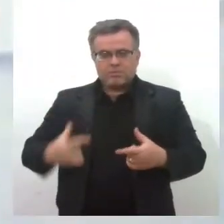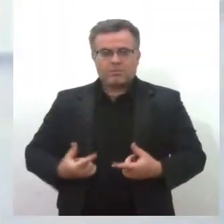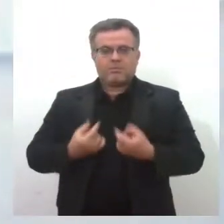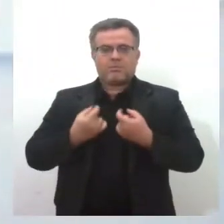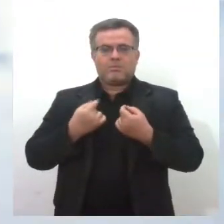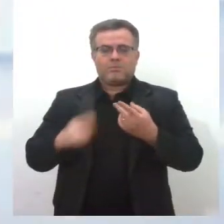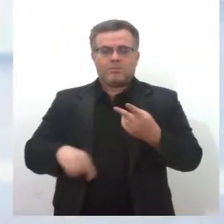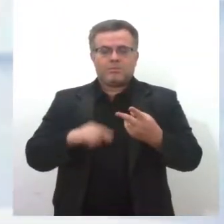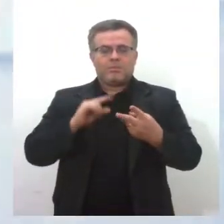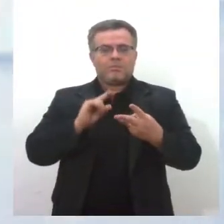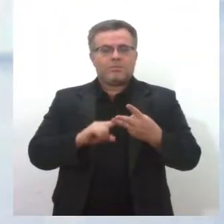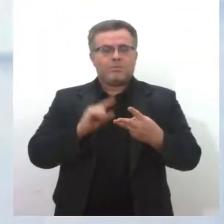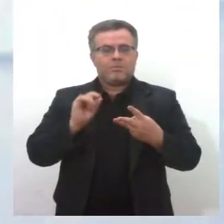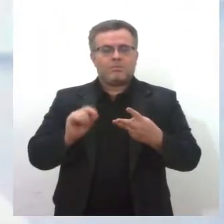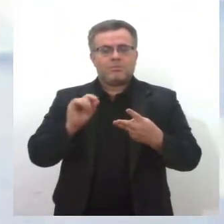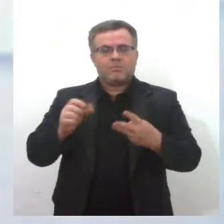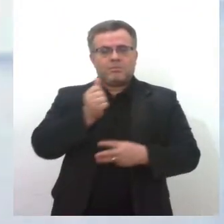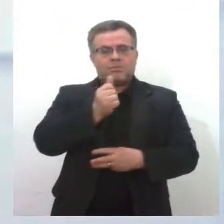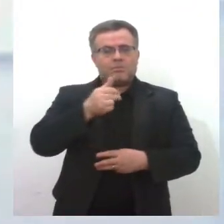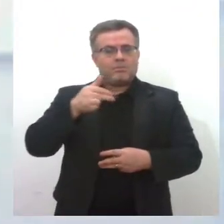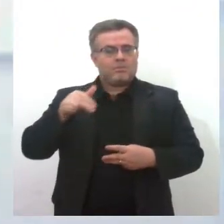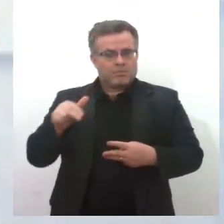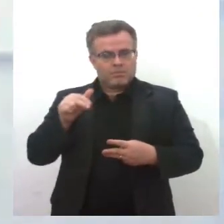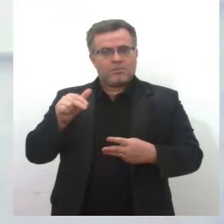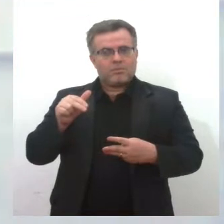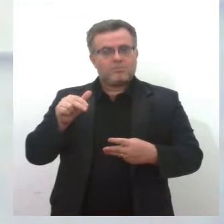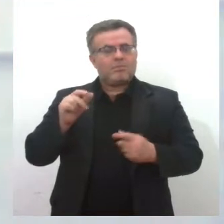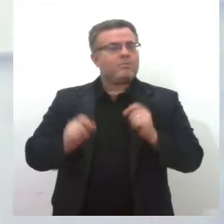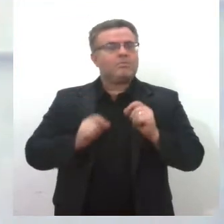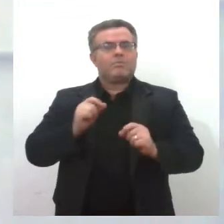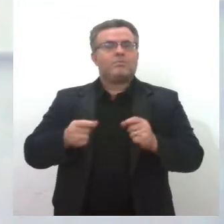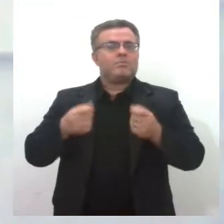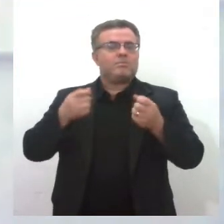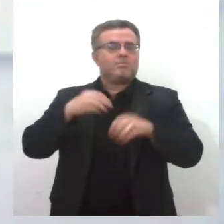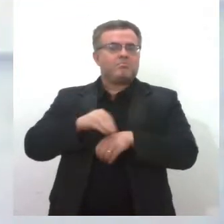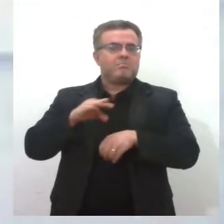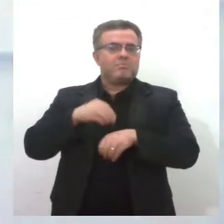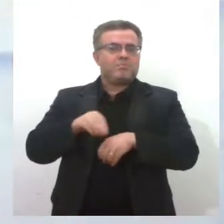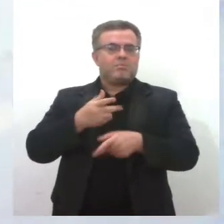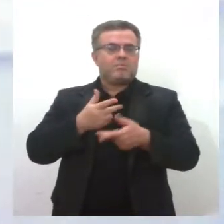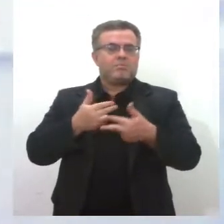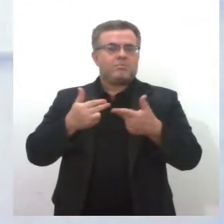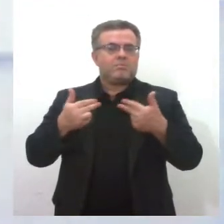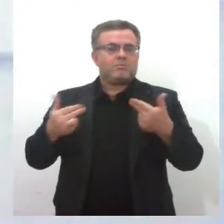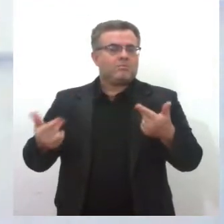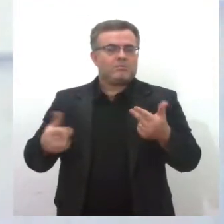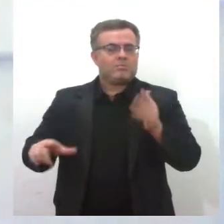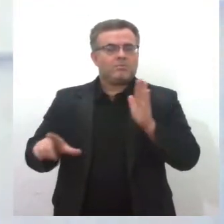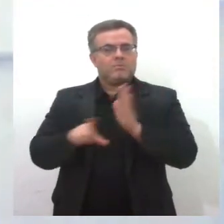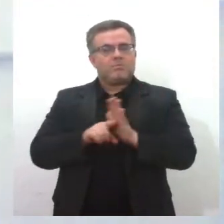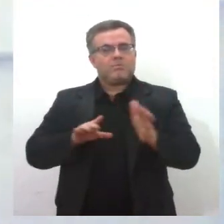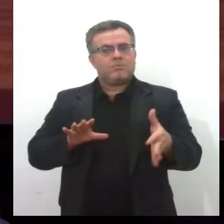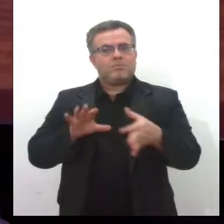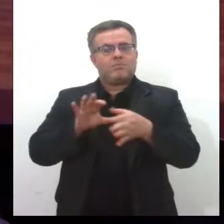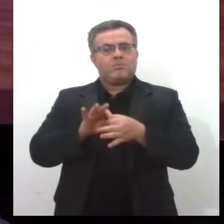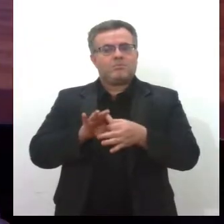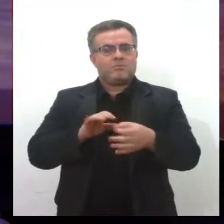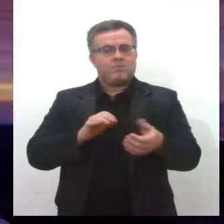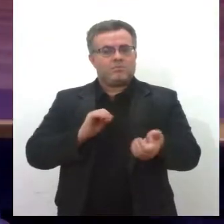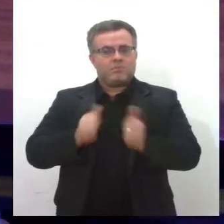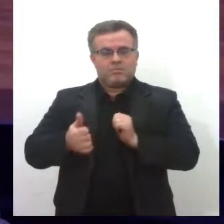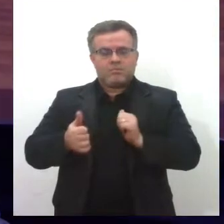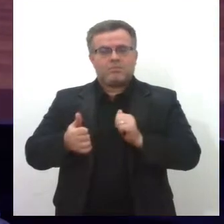E ainda, a agência de notícias Alese traz informações sobre leis relacionadas ao trânsito.